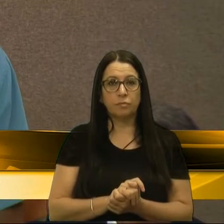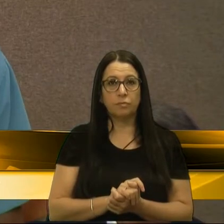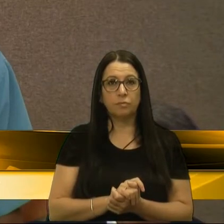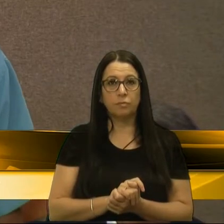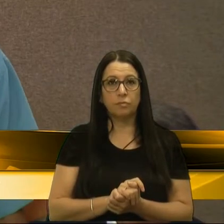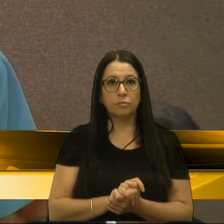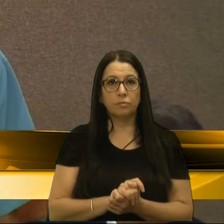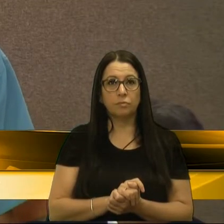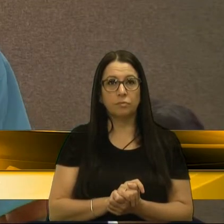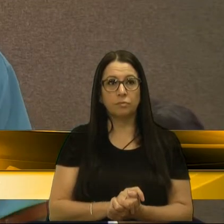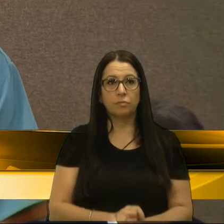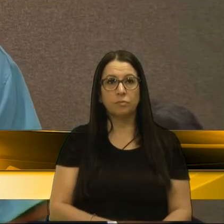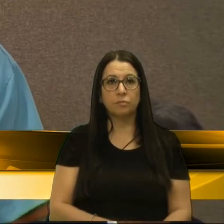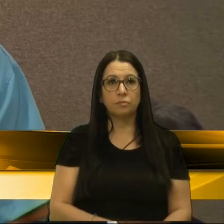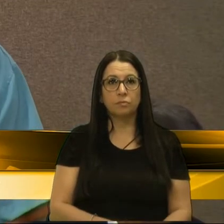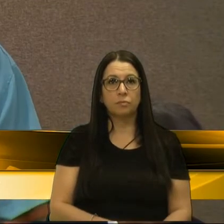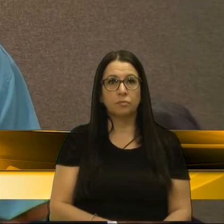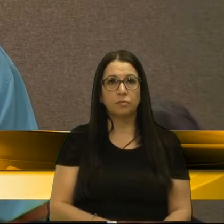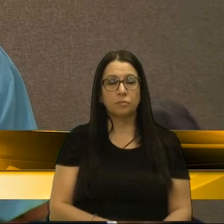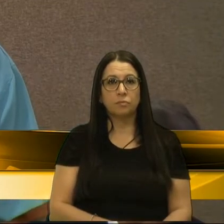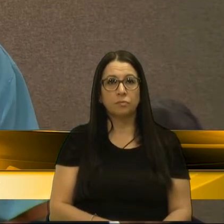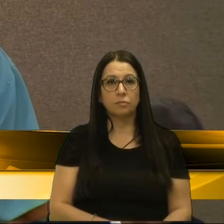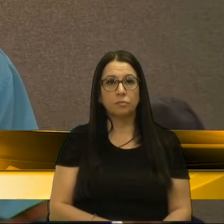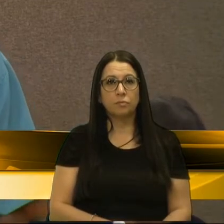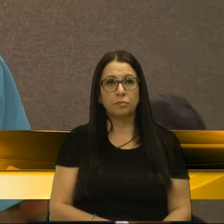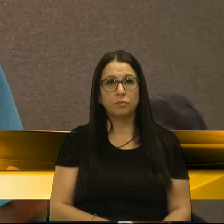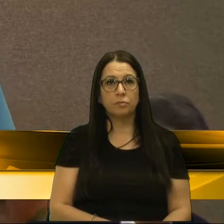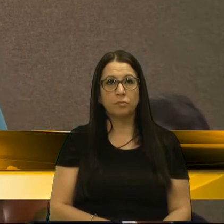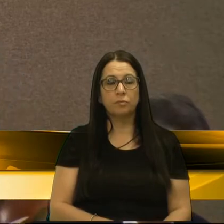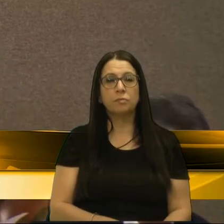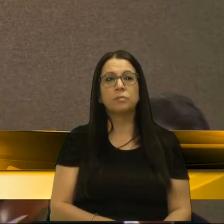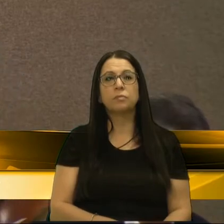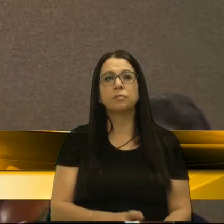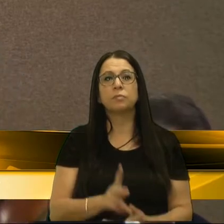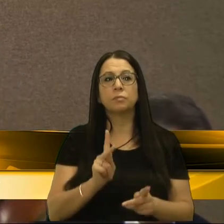E falecimento, então, foram em Santa Lúcia.